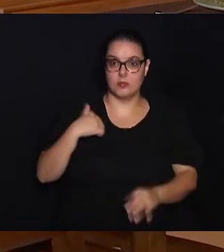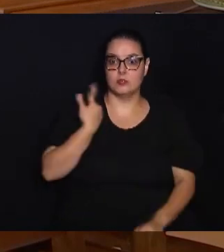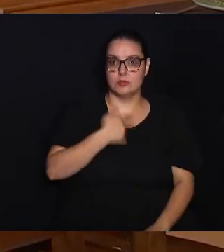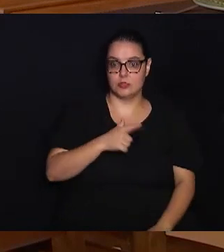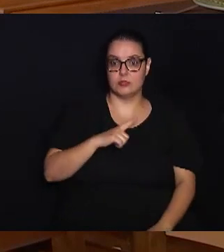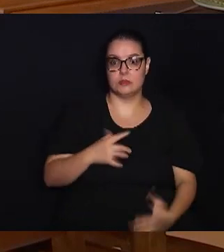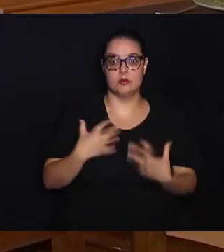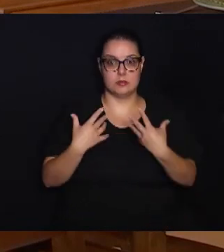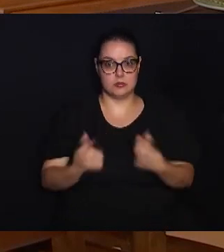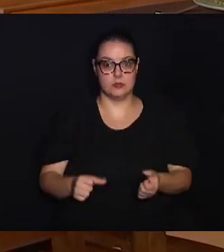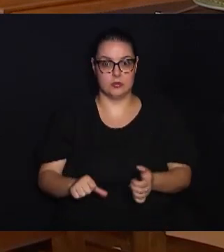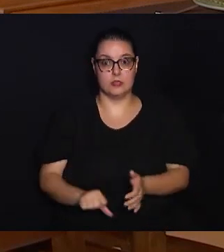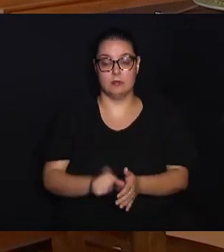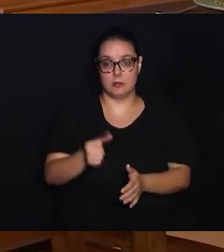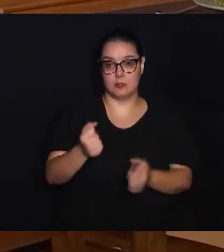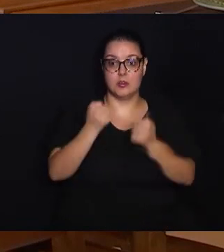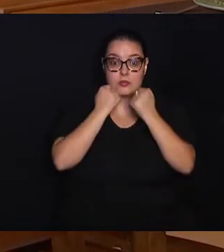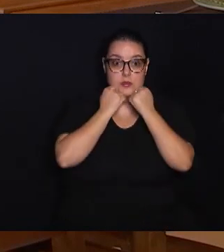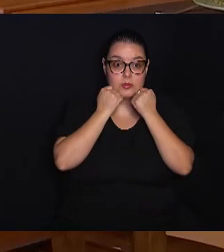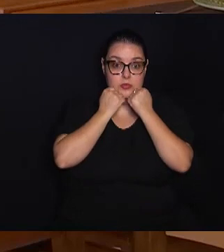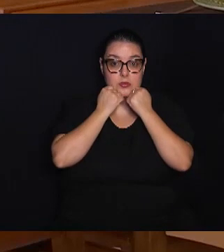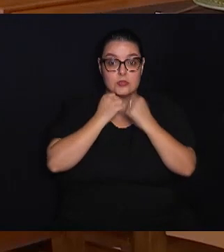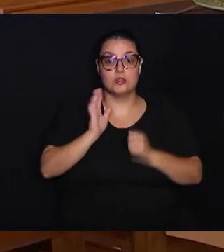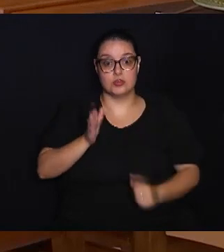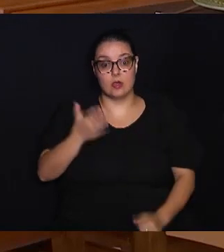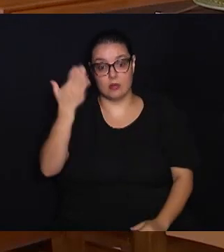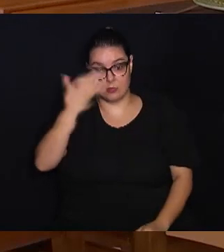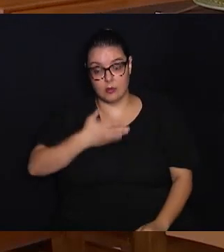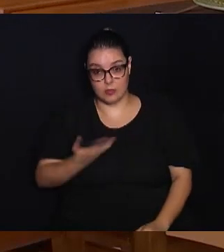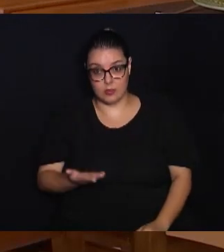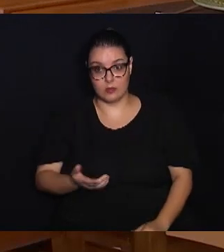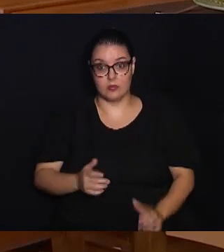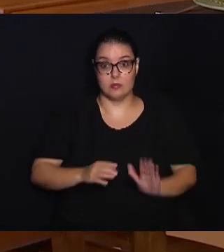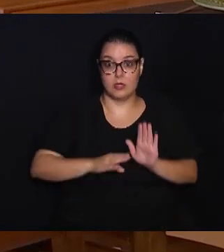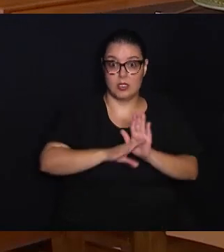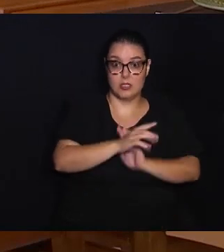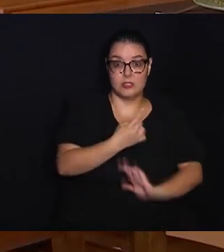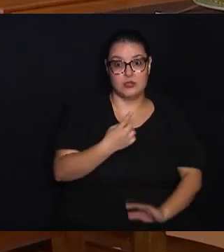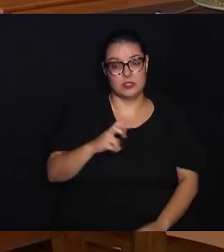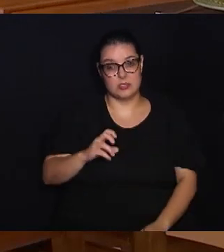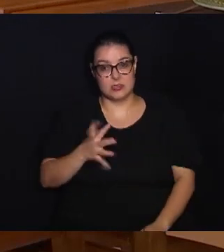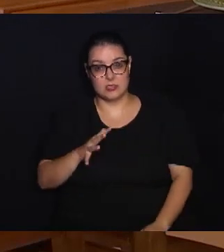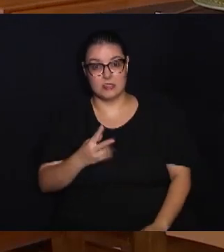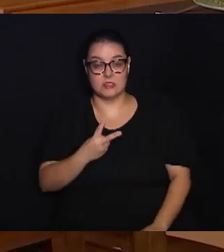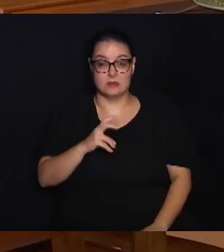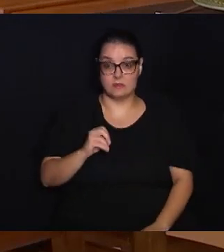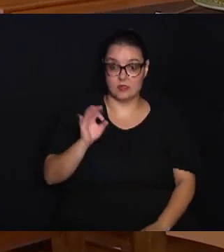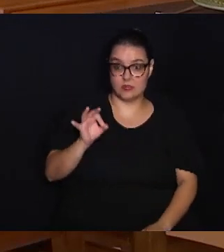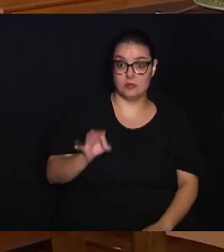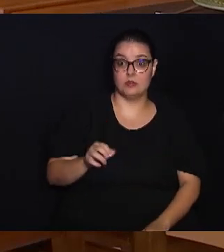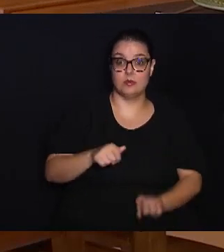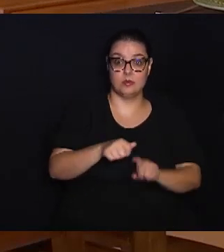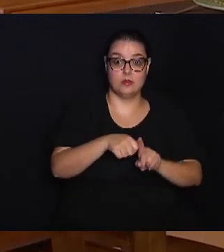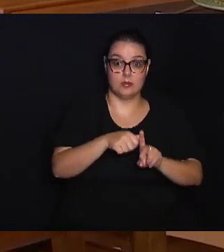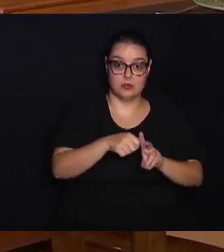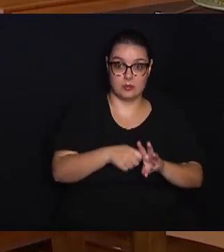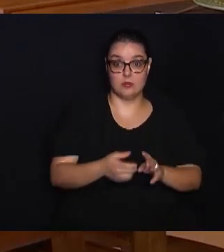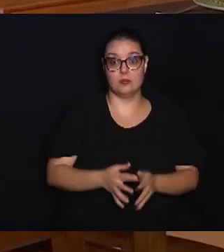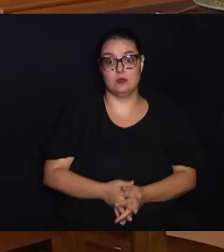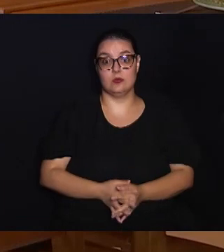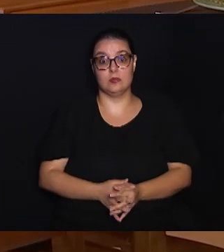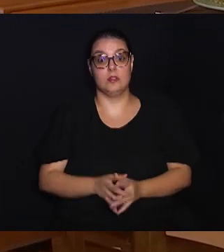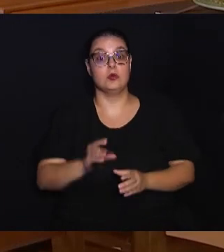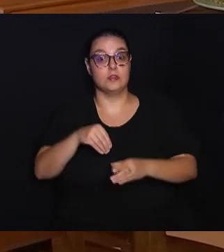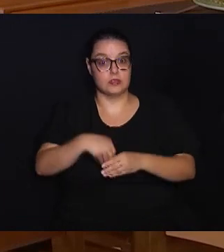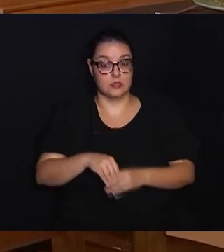acompanhando também apesar da gente ter assumido a operação primeiro de julho a gente já constatou que ela vem subindo em média de 15 a 20% o faturamento durante um